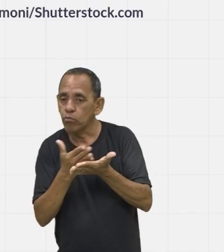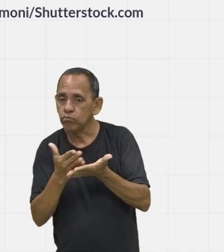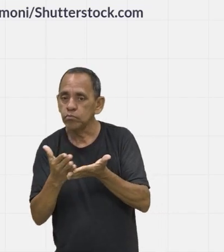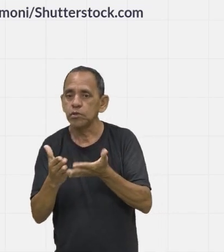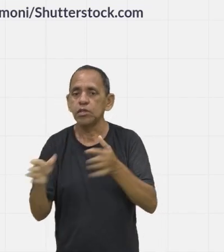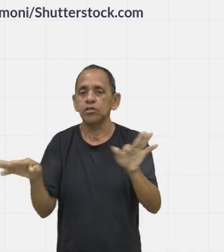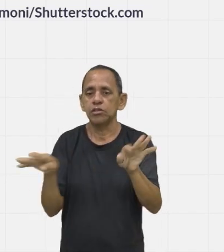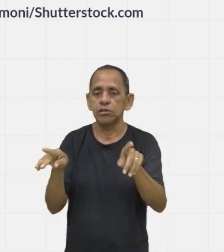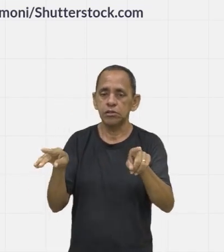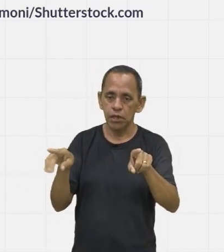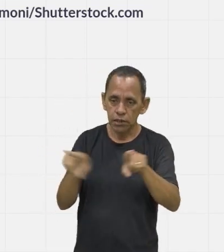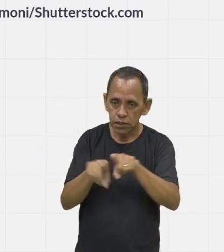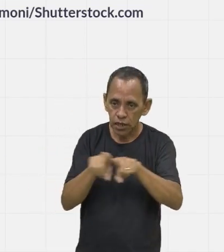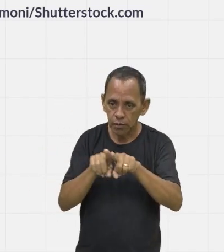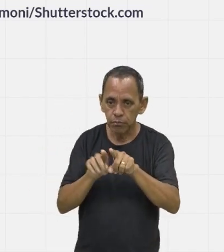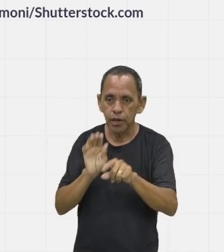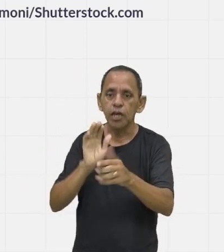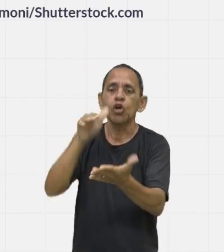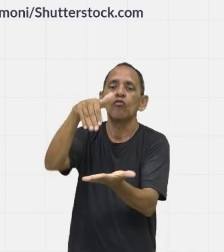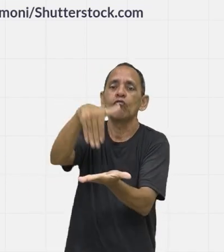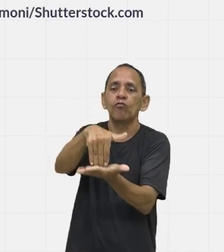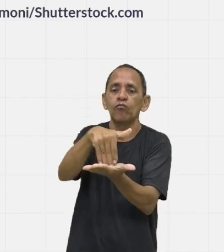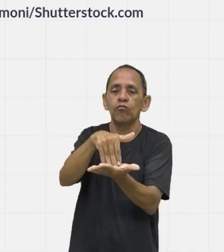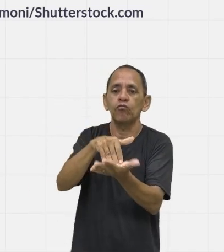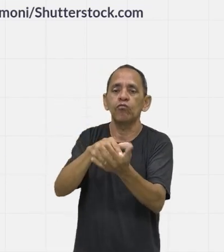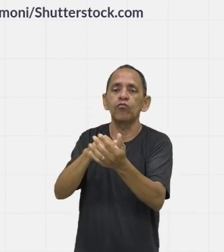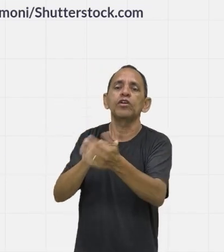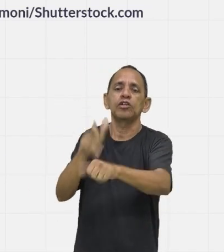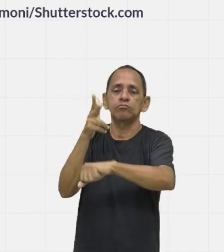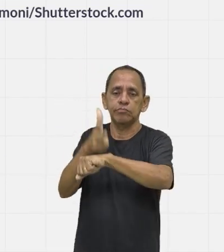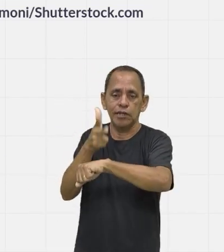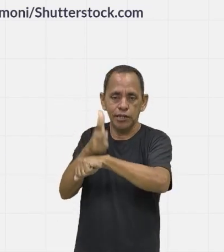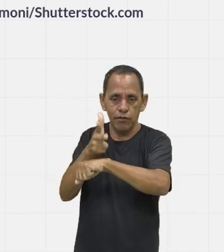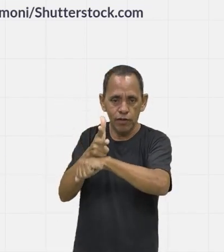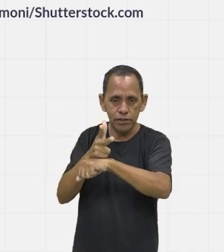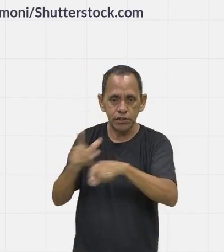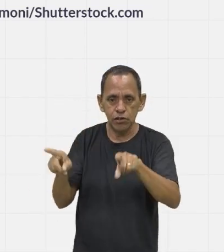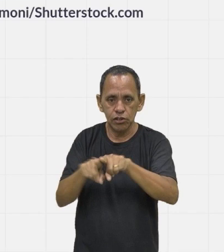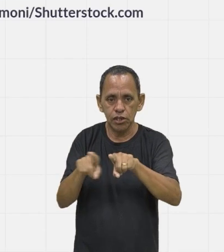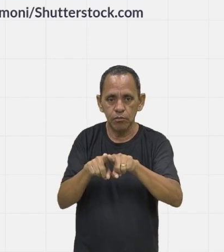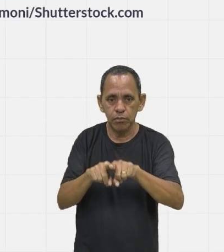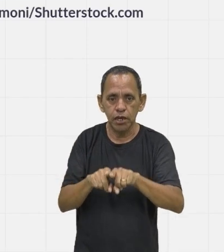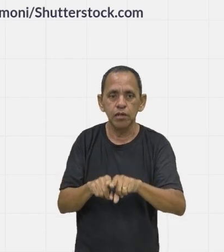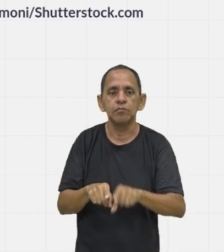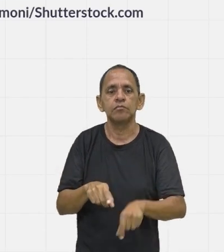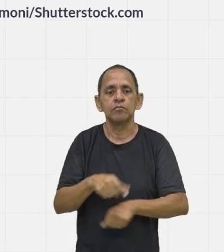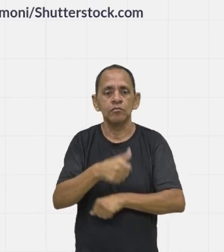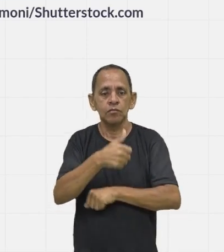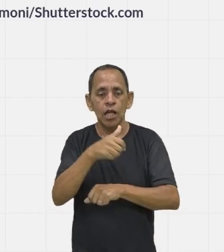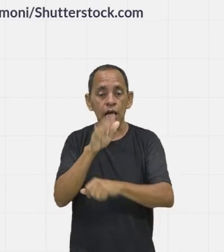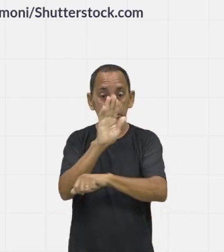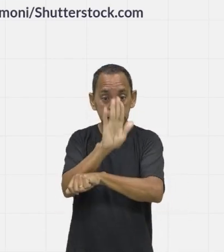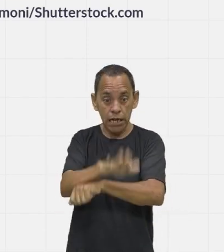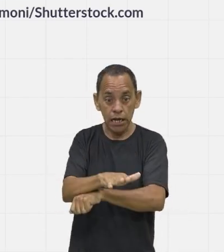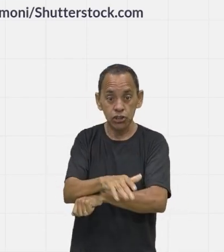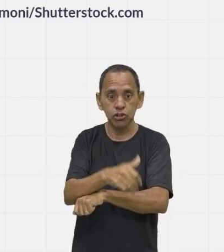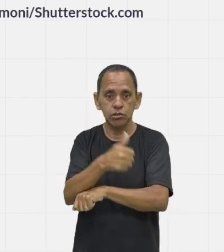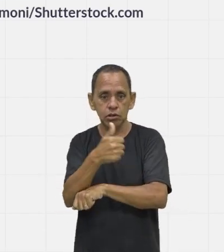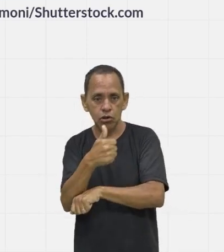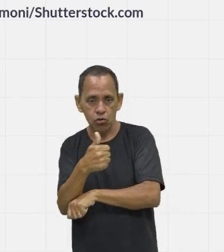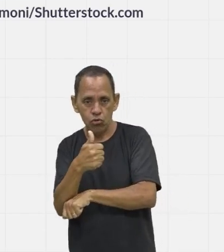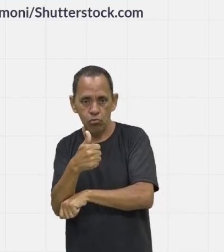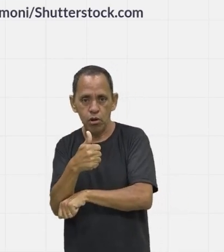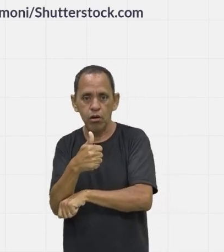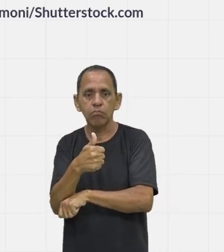vocês estejam aí atentos, né? A gente tem no vespertino, às 13 horas, começa a aula com